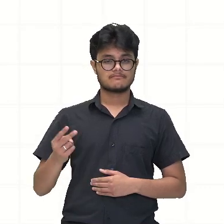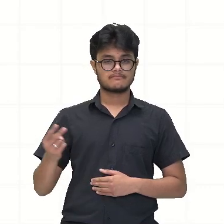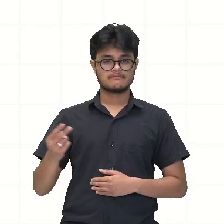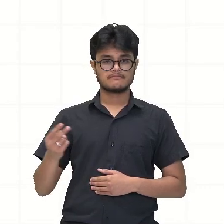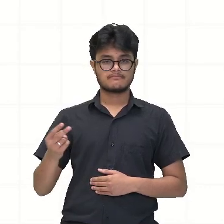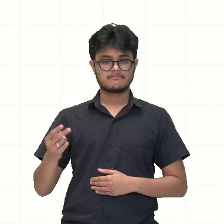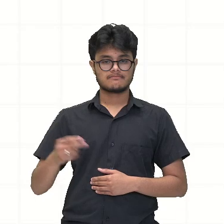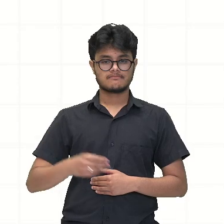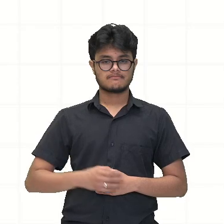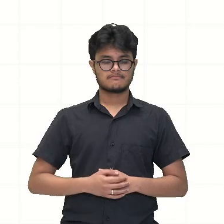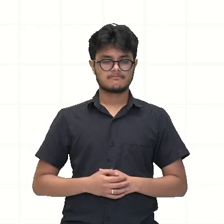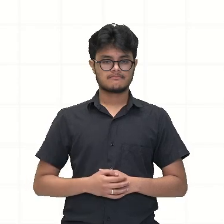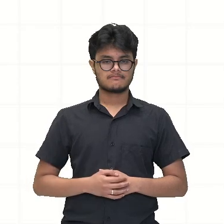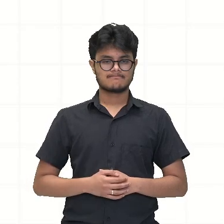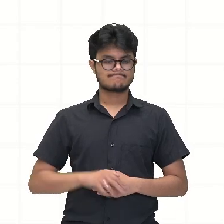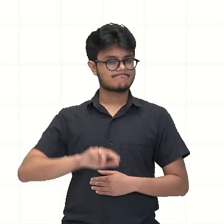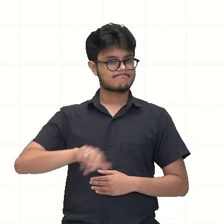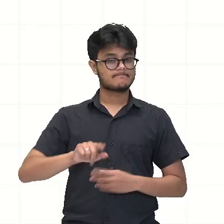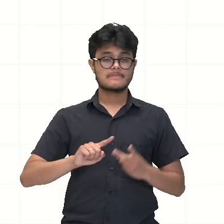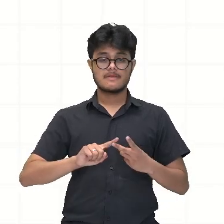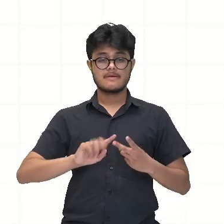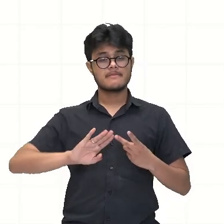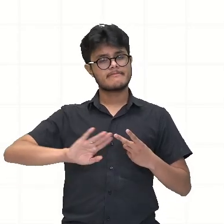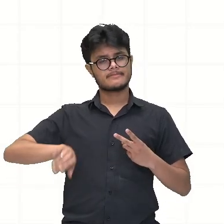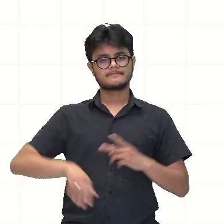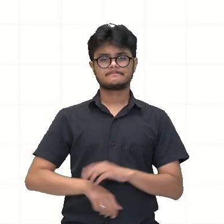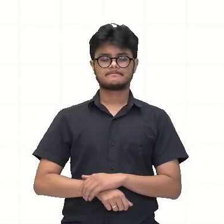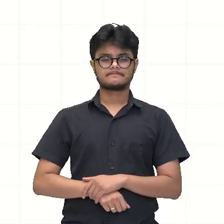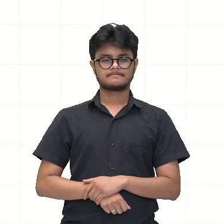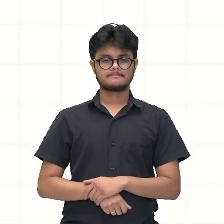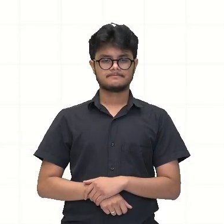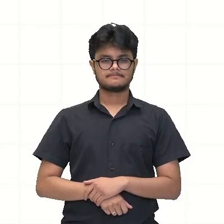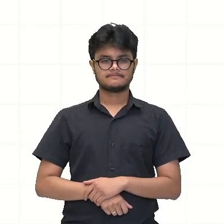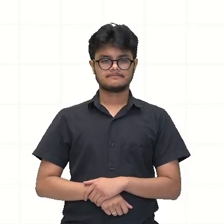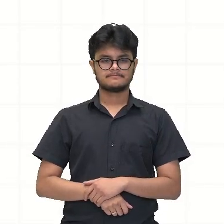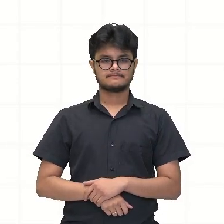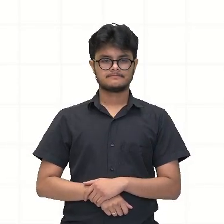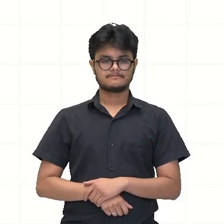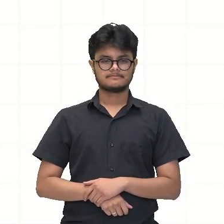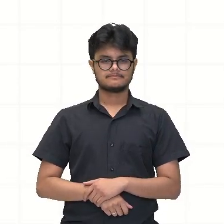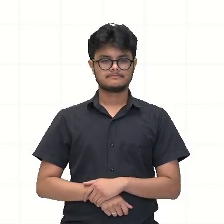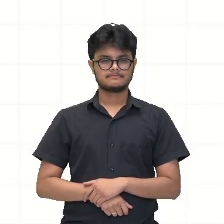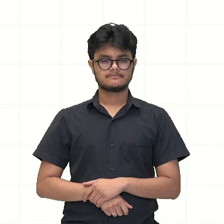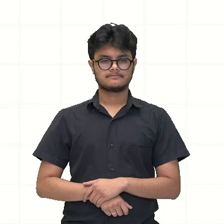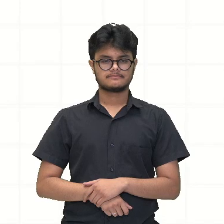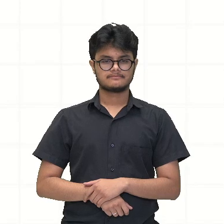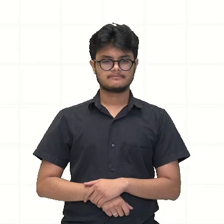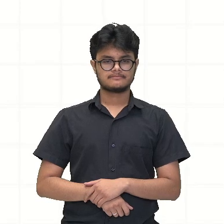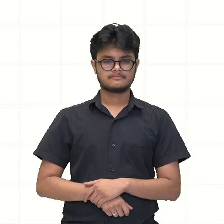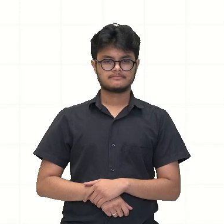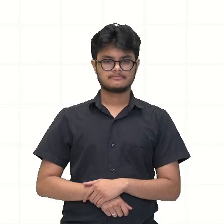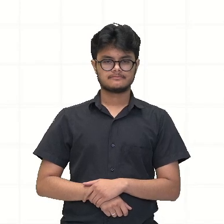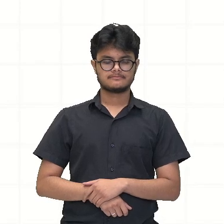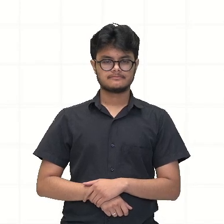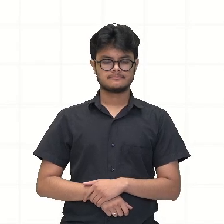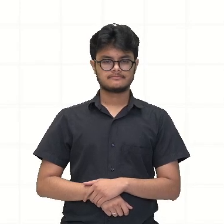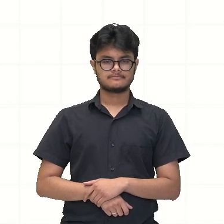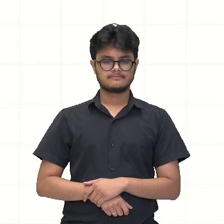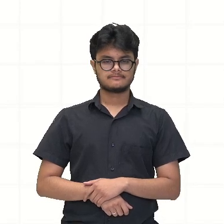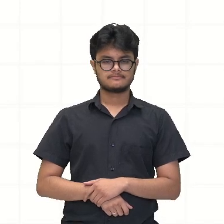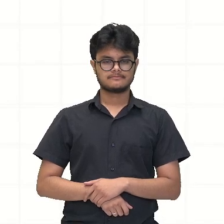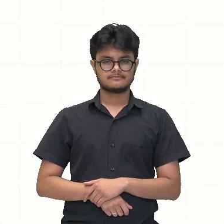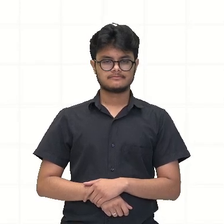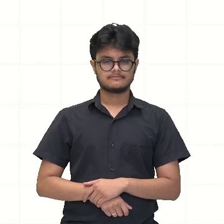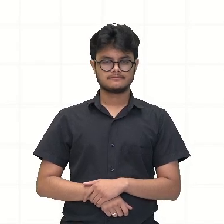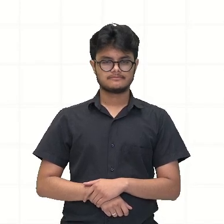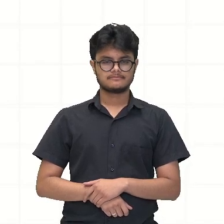2. Ixi, então, quer dizer que não é 3, né? O valor do coeficiente b não é